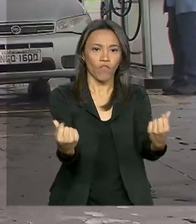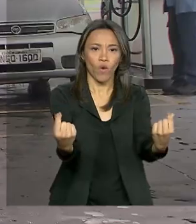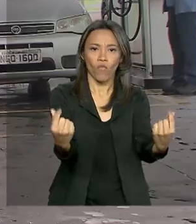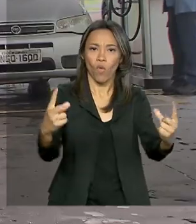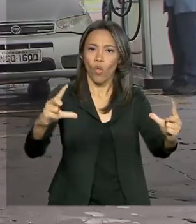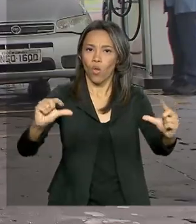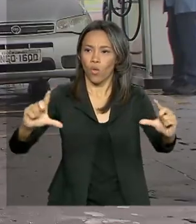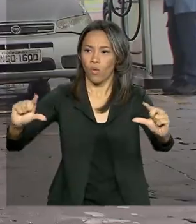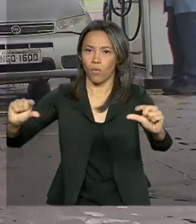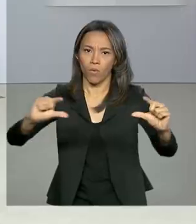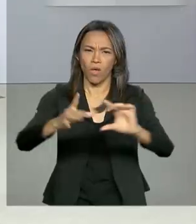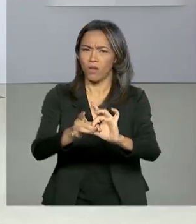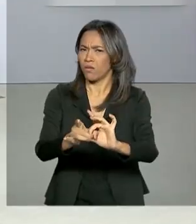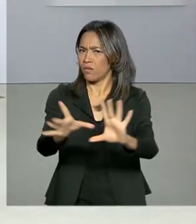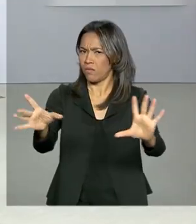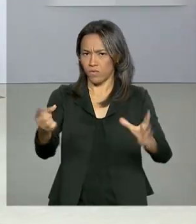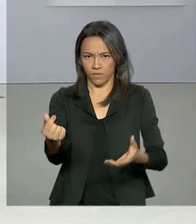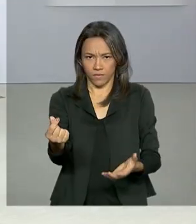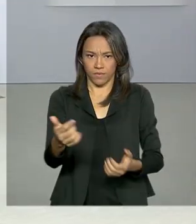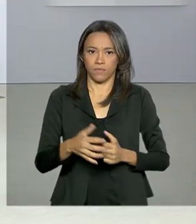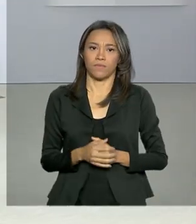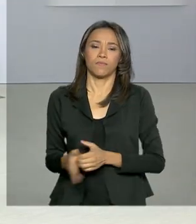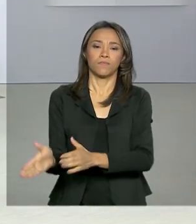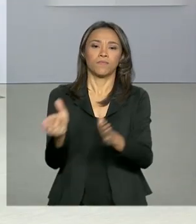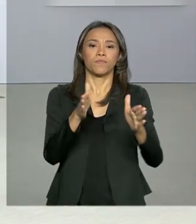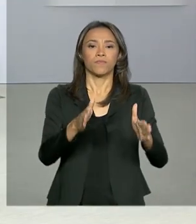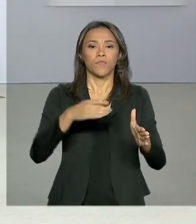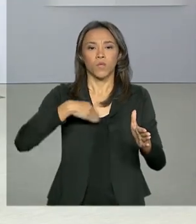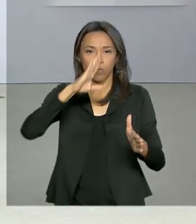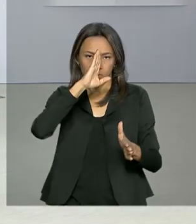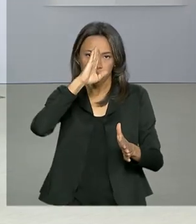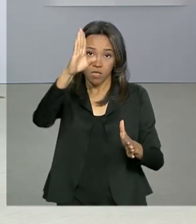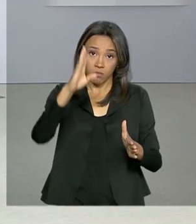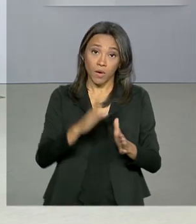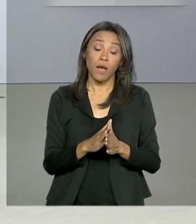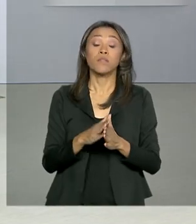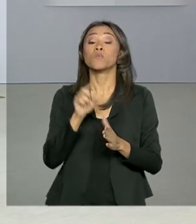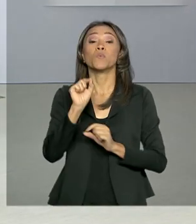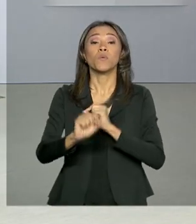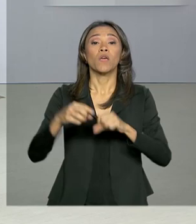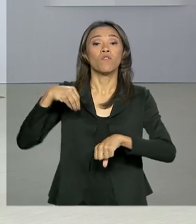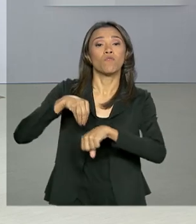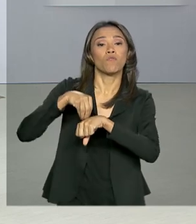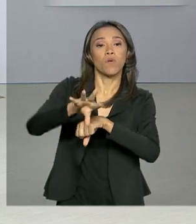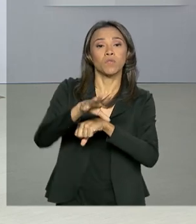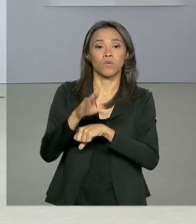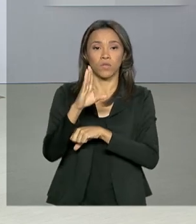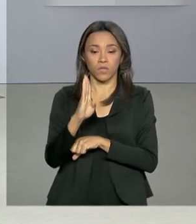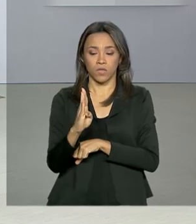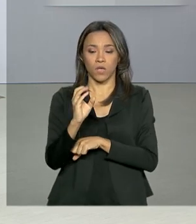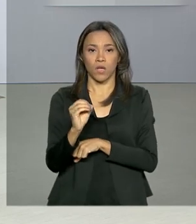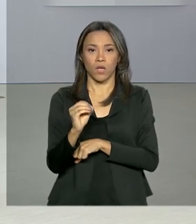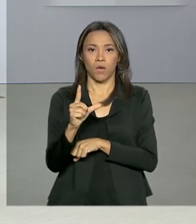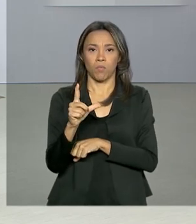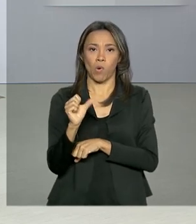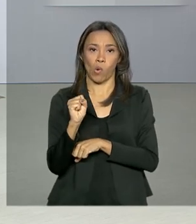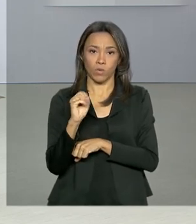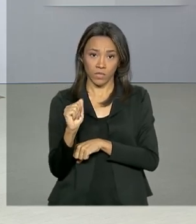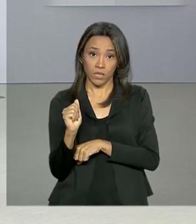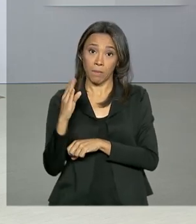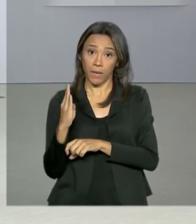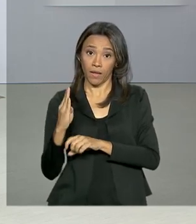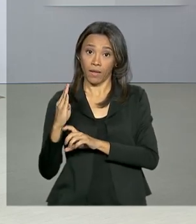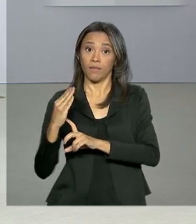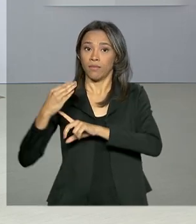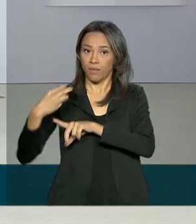tem os preços livres. O principal índice da Bolsa de Valores brasileira, a B3, avançou nesta